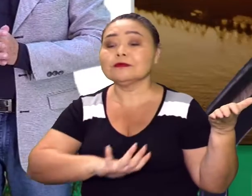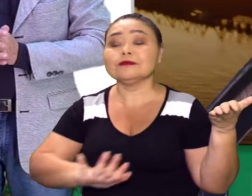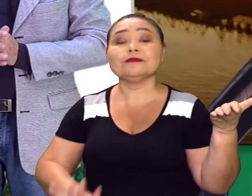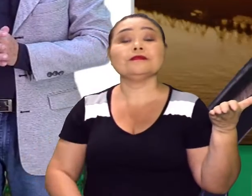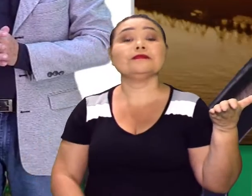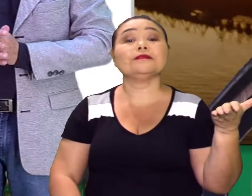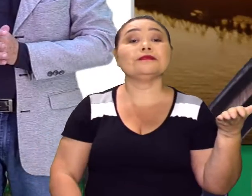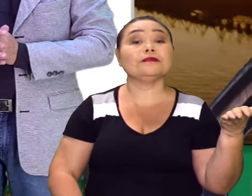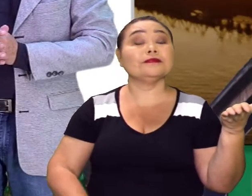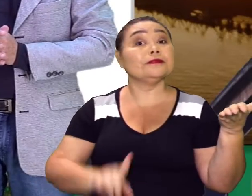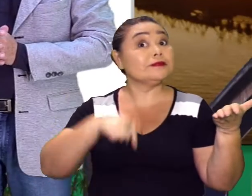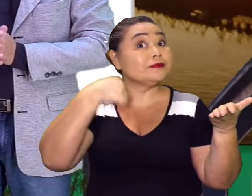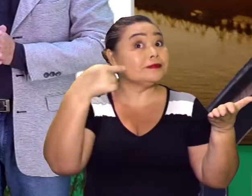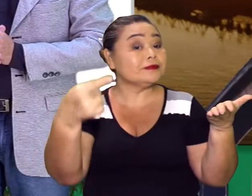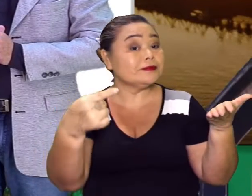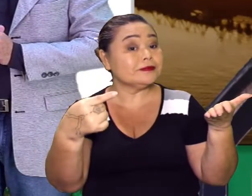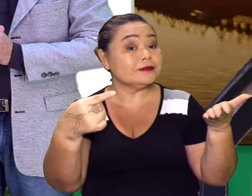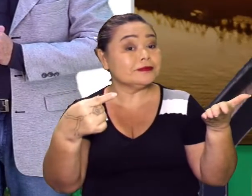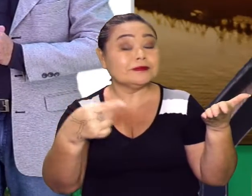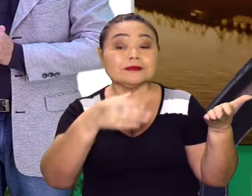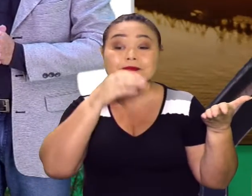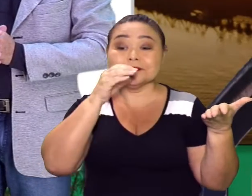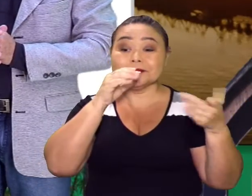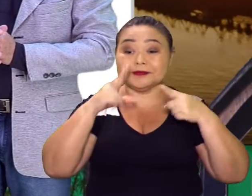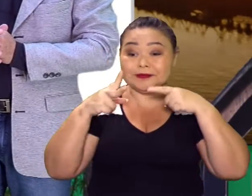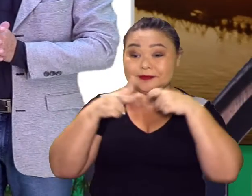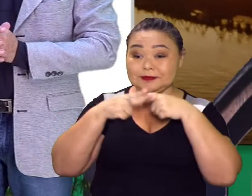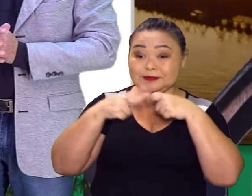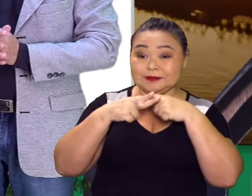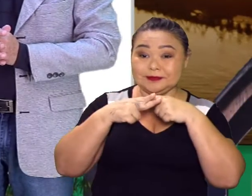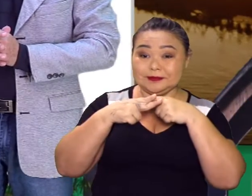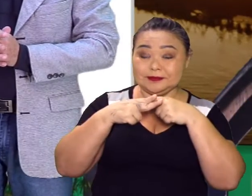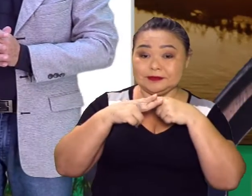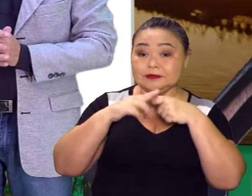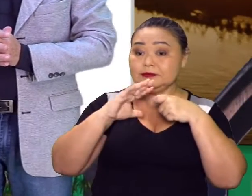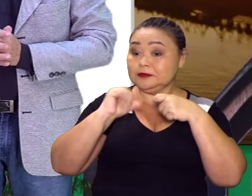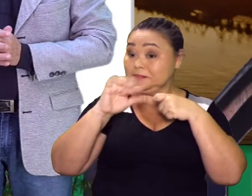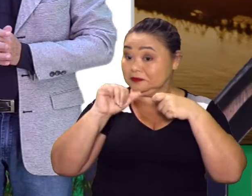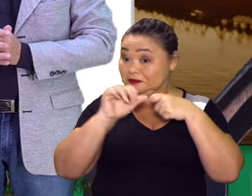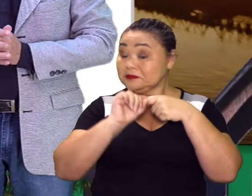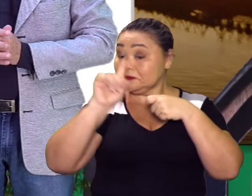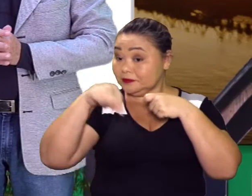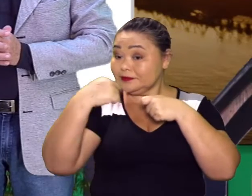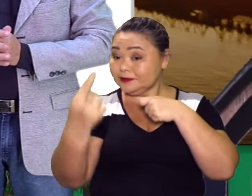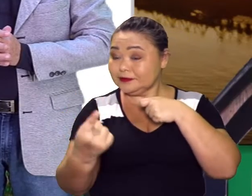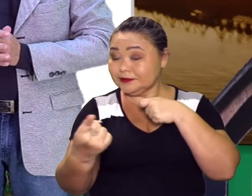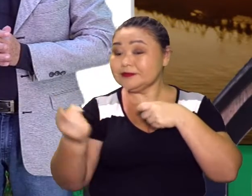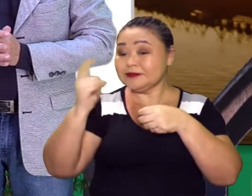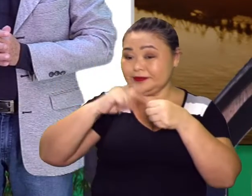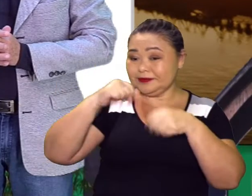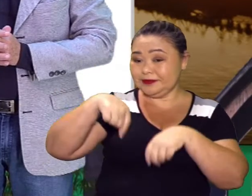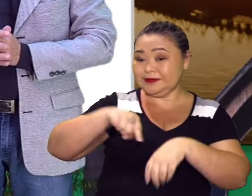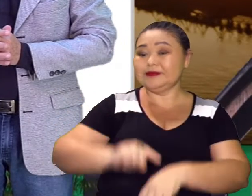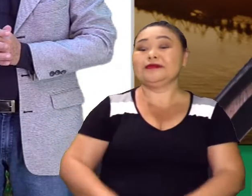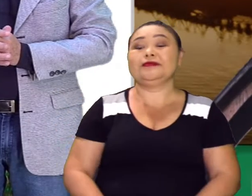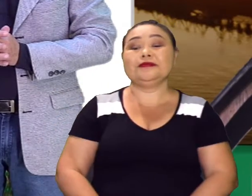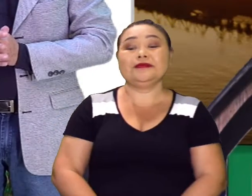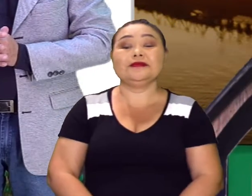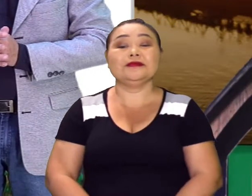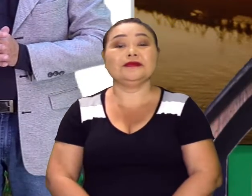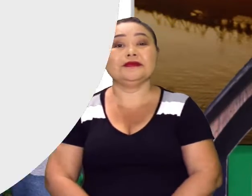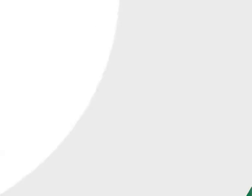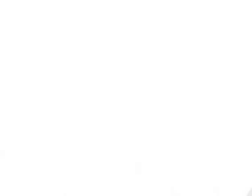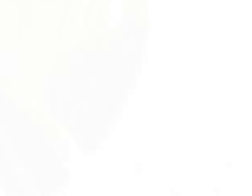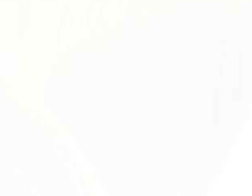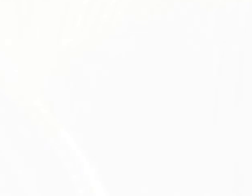sossegados, né? Vamos tomar um suco de cupuaçu? Taperebá. Ah, tá bom então. Daqui a pouco a gente volta. Tchau.